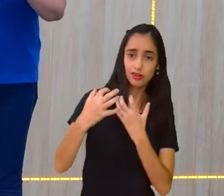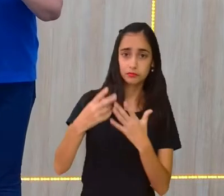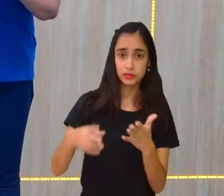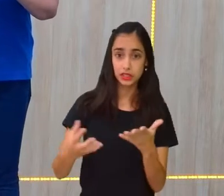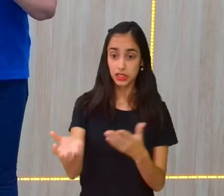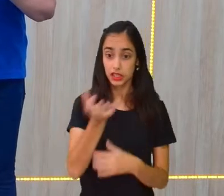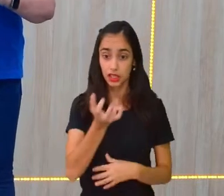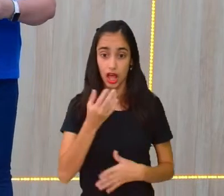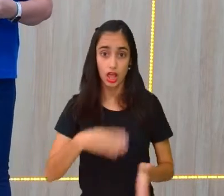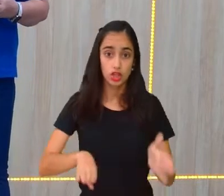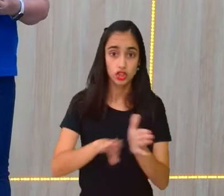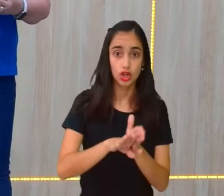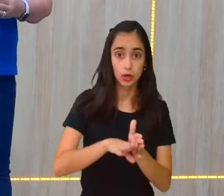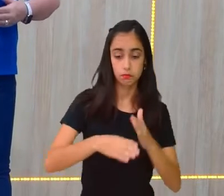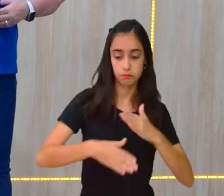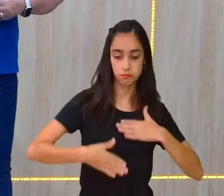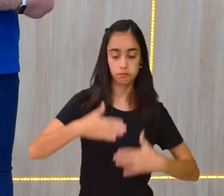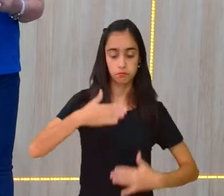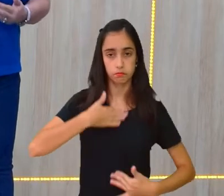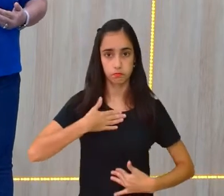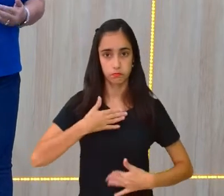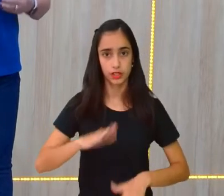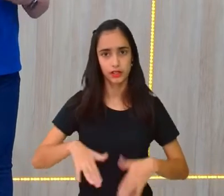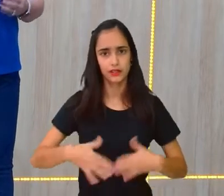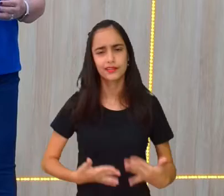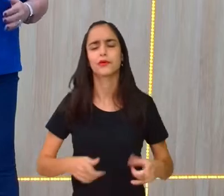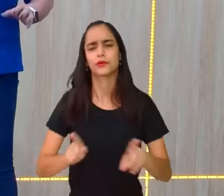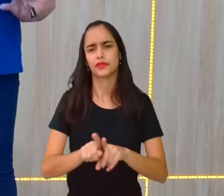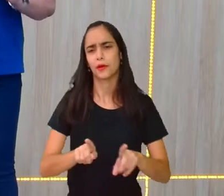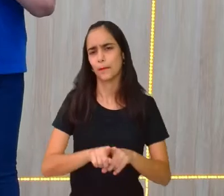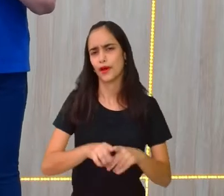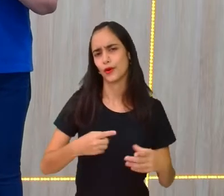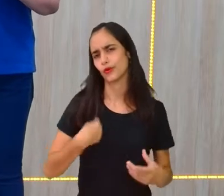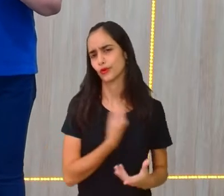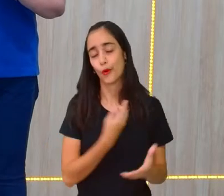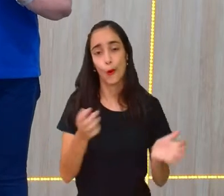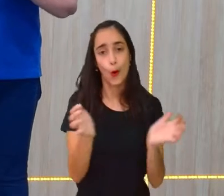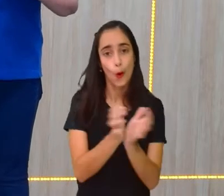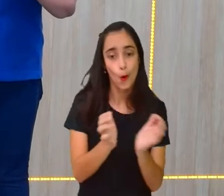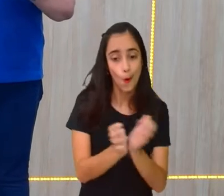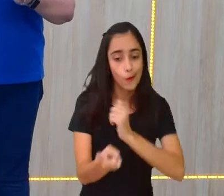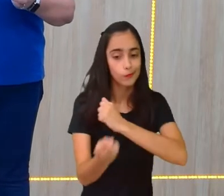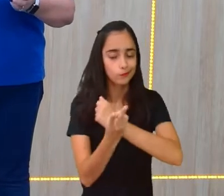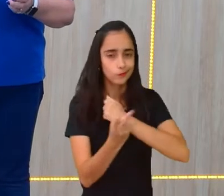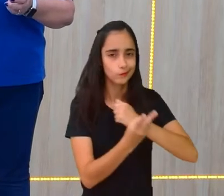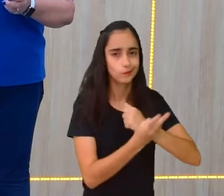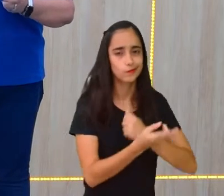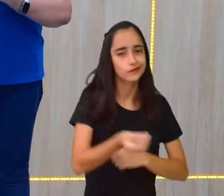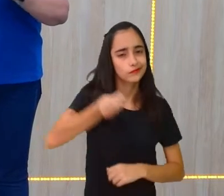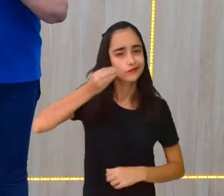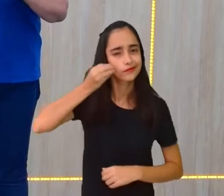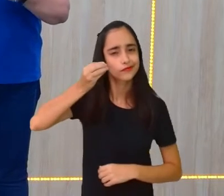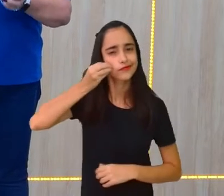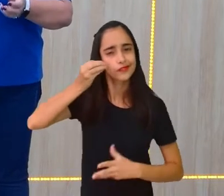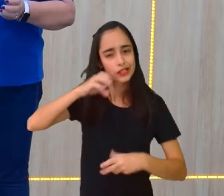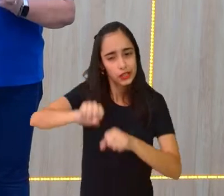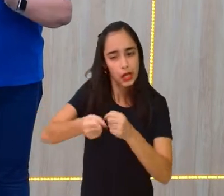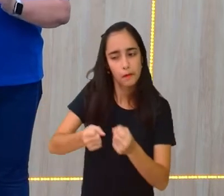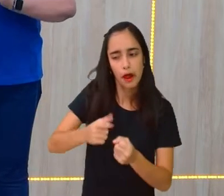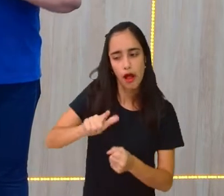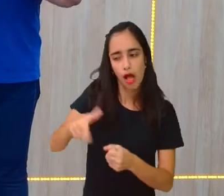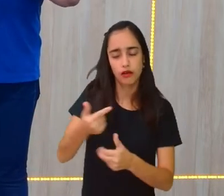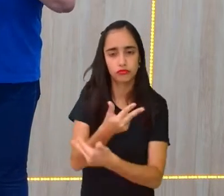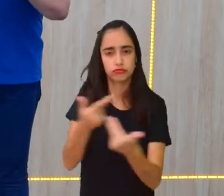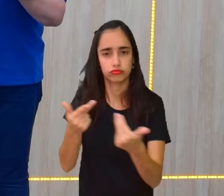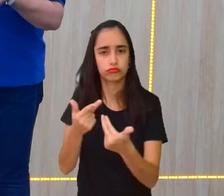E o nosso grupo de defesa, muitas vezes, vai também aí atacar e tentar destruir aquele anticorpo, ou